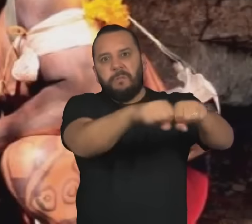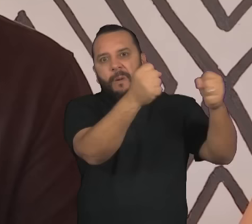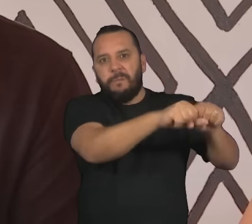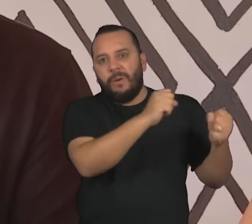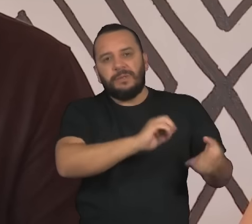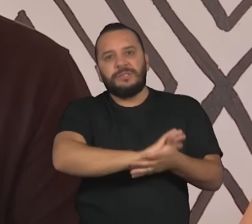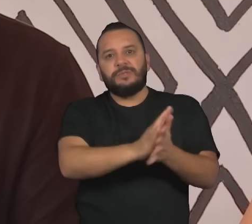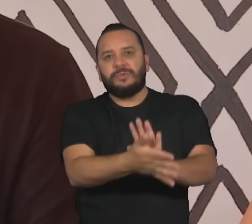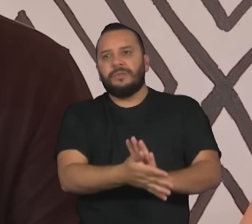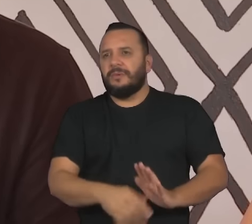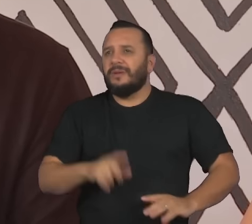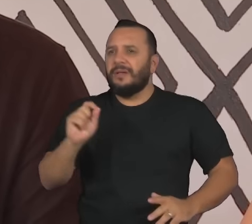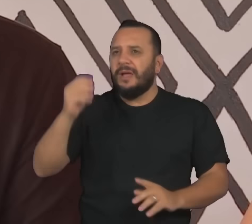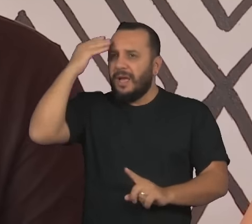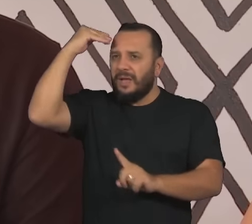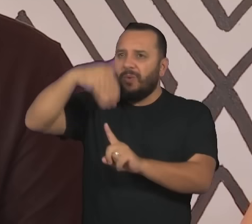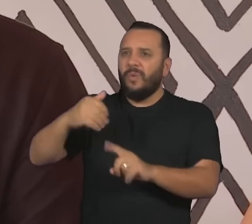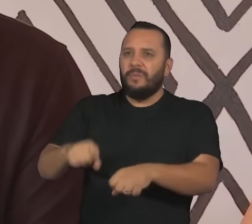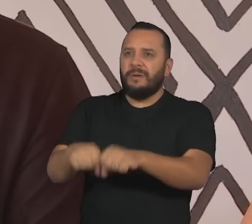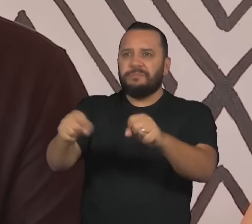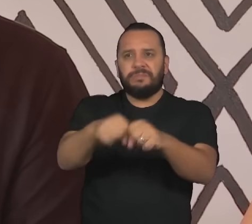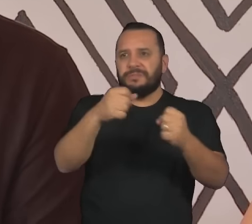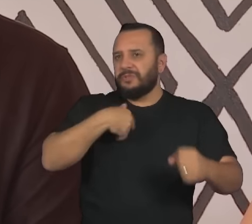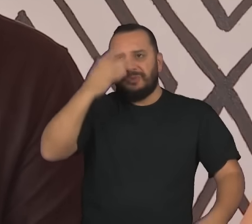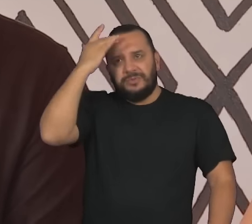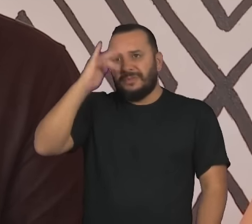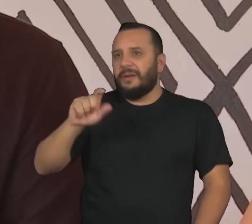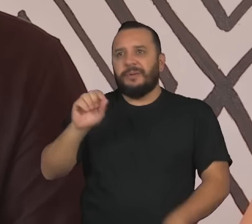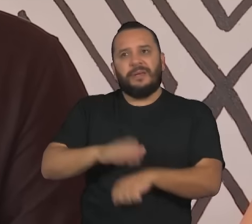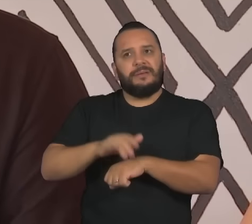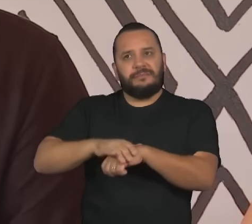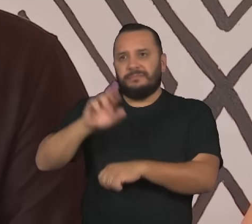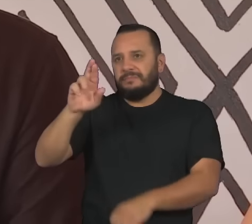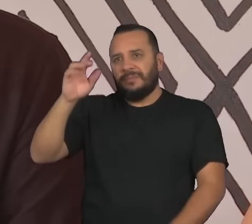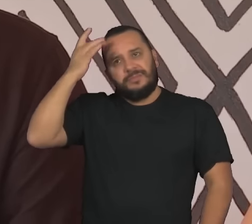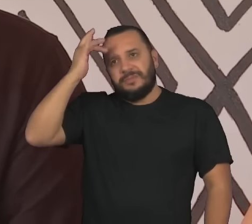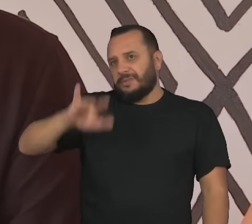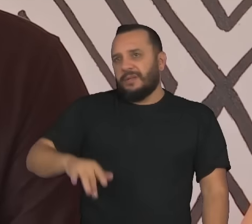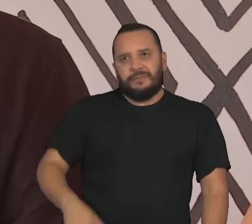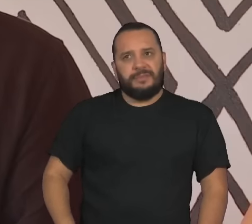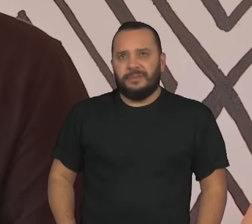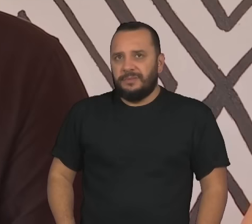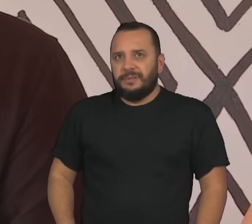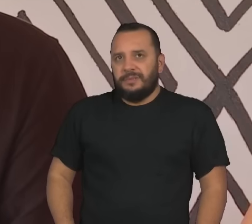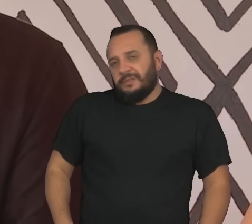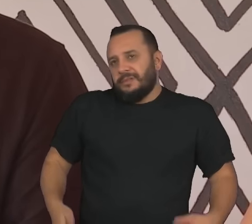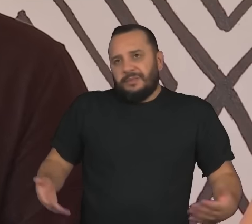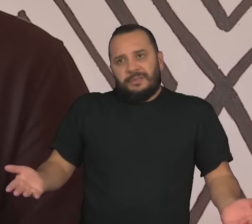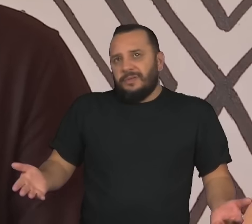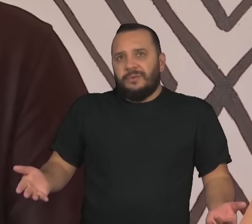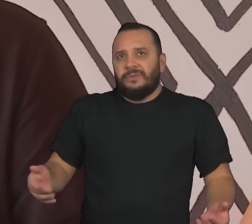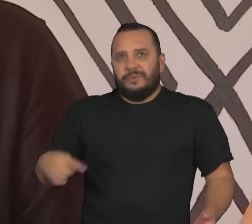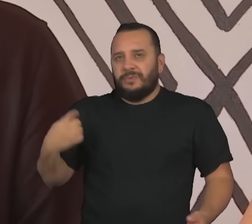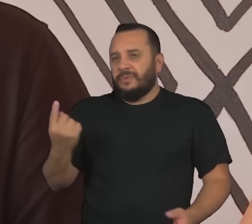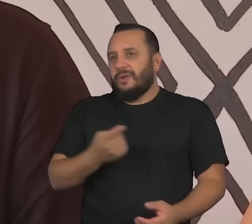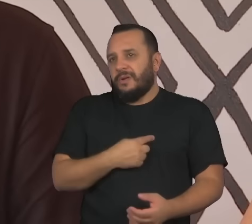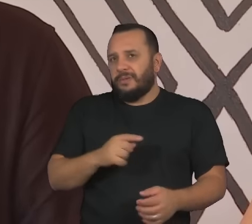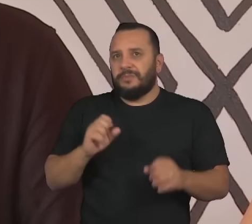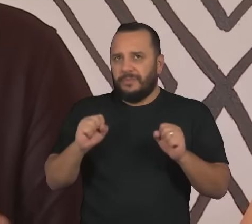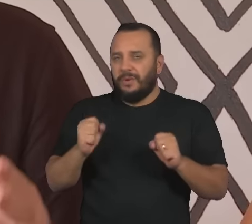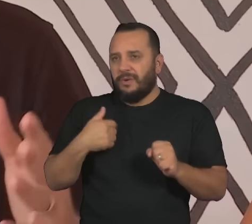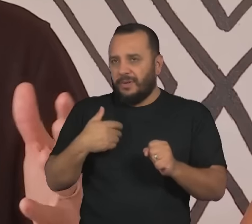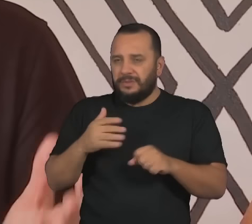identificar quem causou os danos ao bem. Então, esse é nossa limitação. A gente pode abrir todo